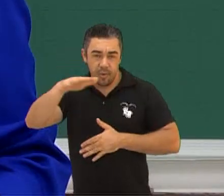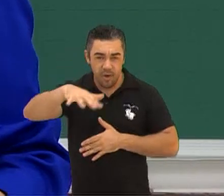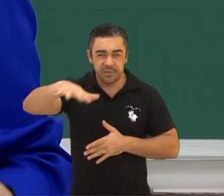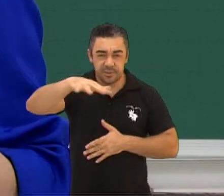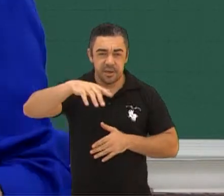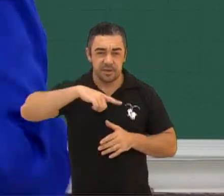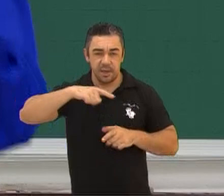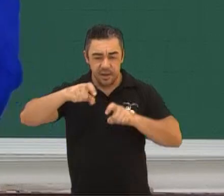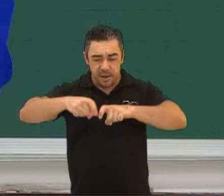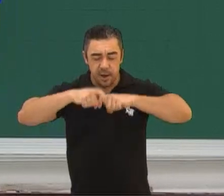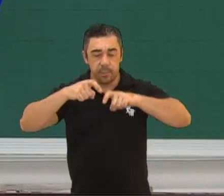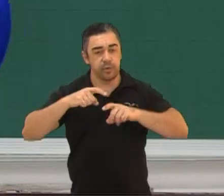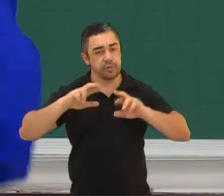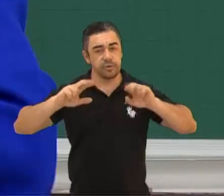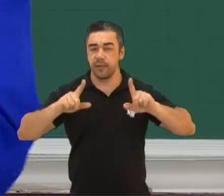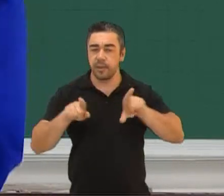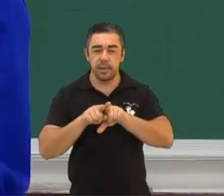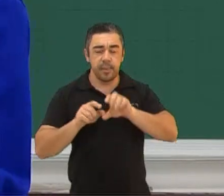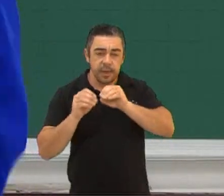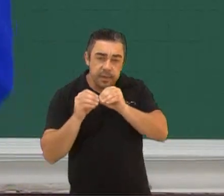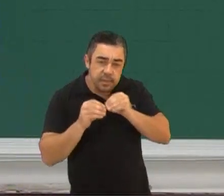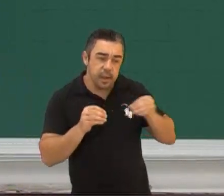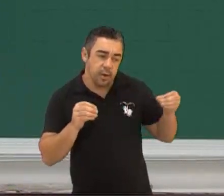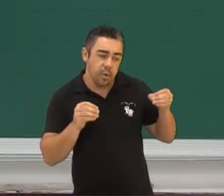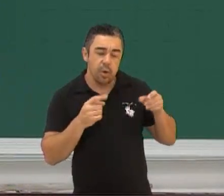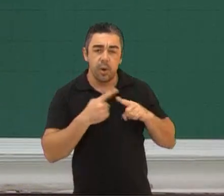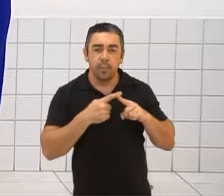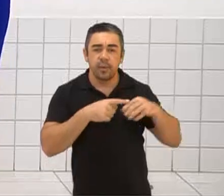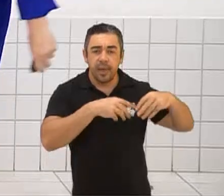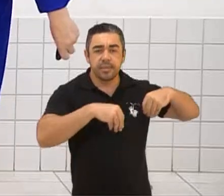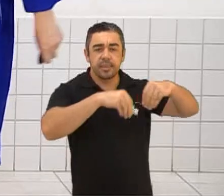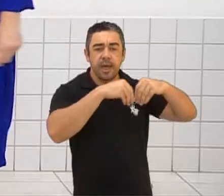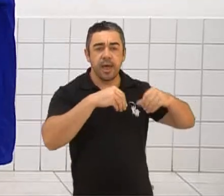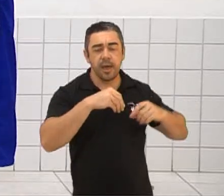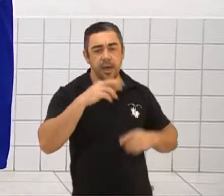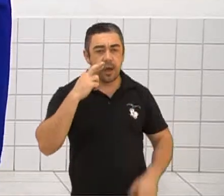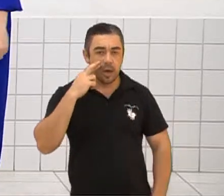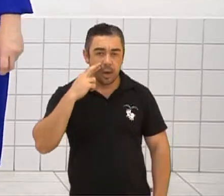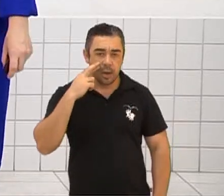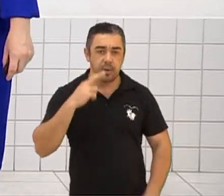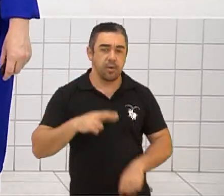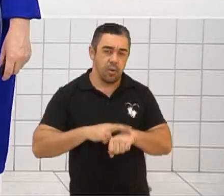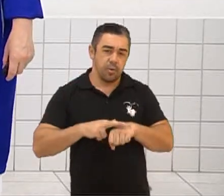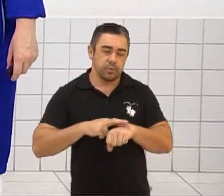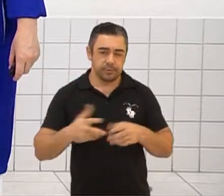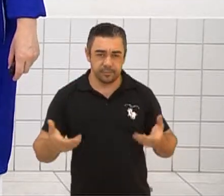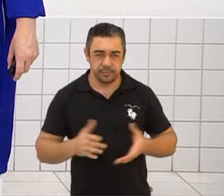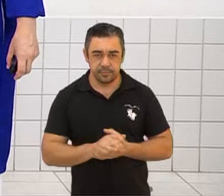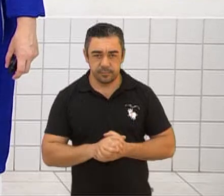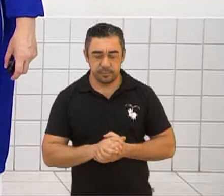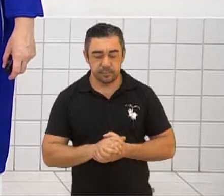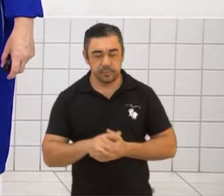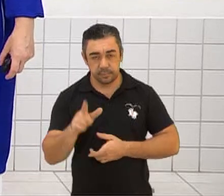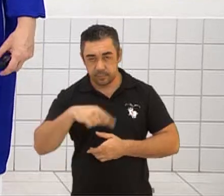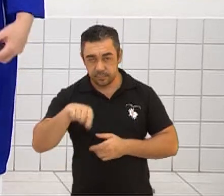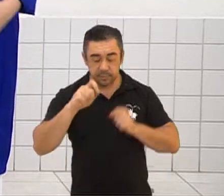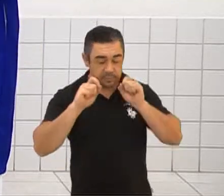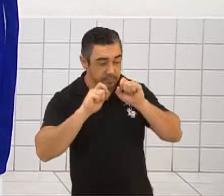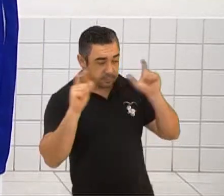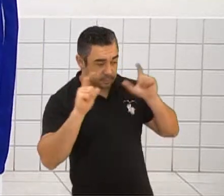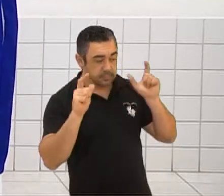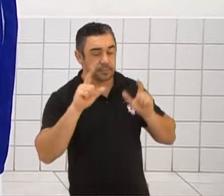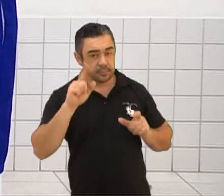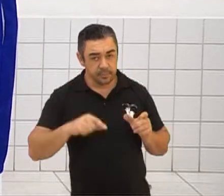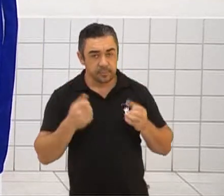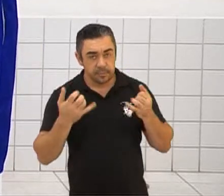mais pelo nosso interior, por causa da terra roxa que se apresenta, né, professor? Exato. E o pessoal está ligado mesmo no que a gente estava falando aqui sobre a questão do Paraná,